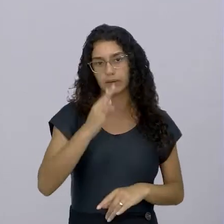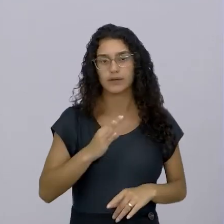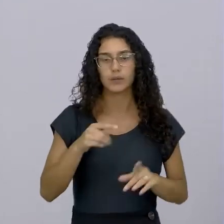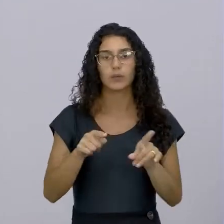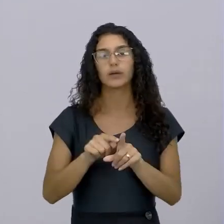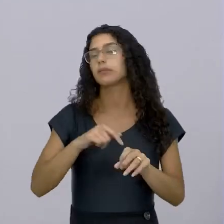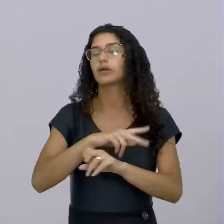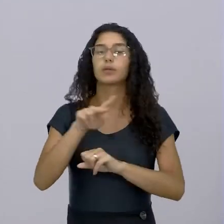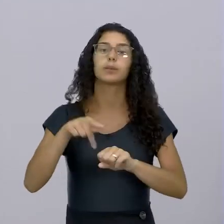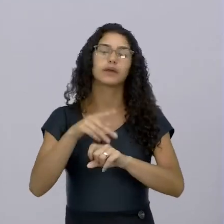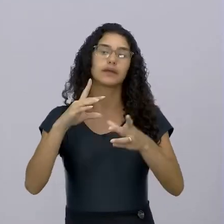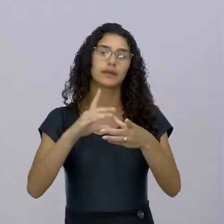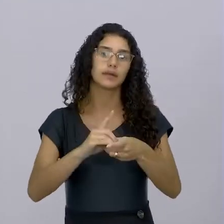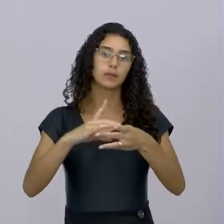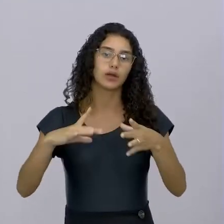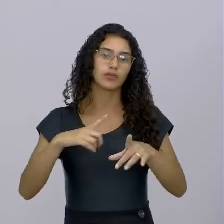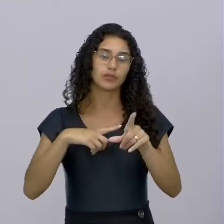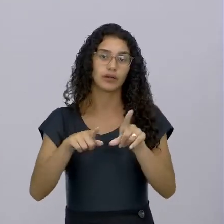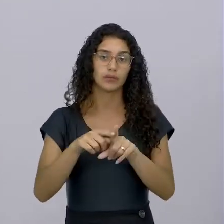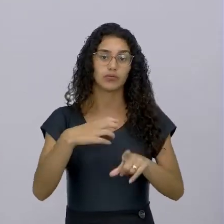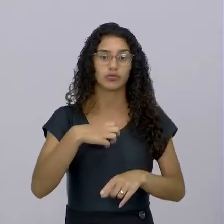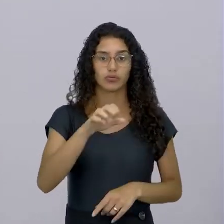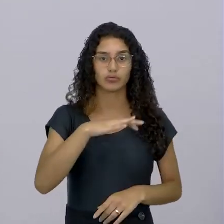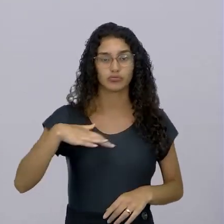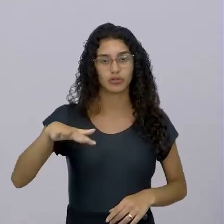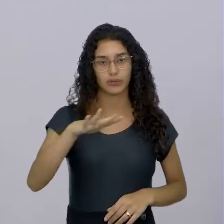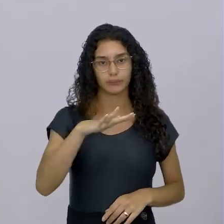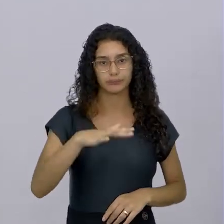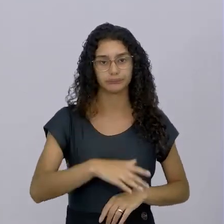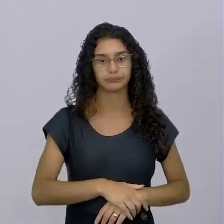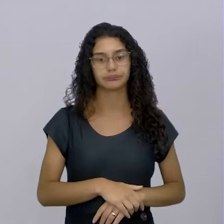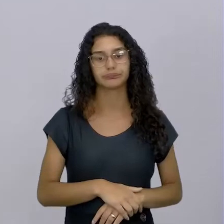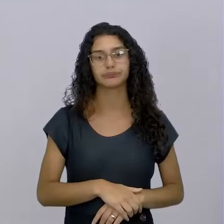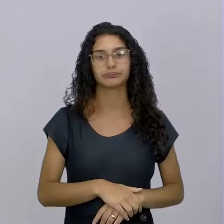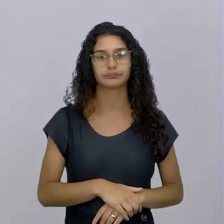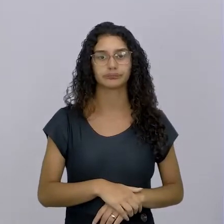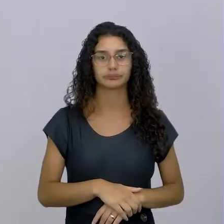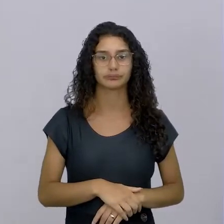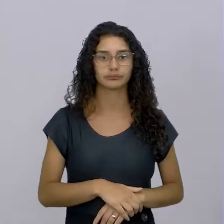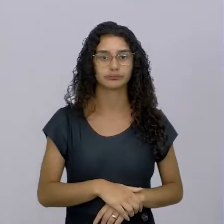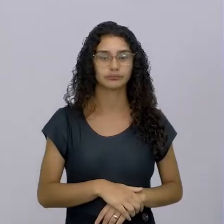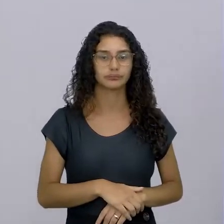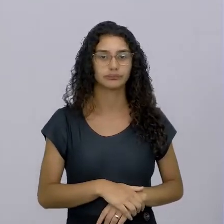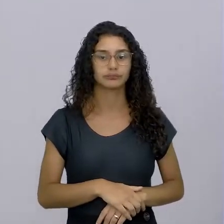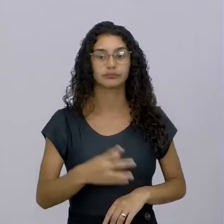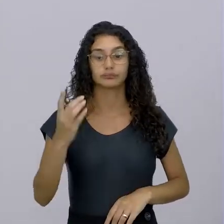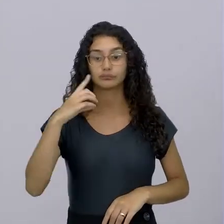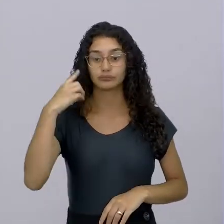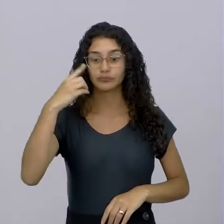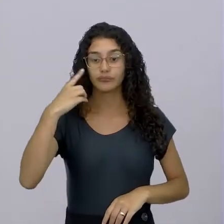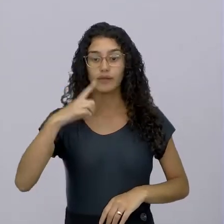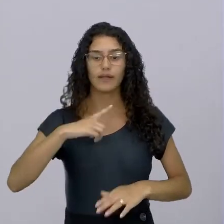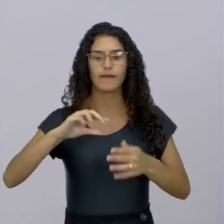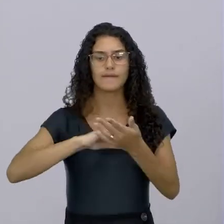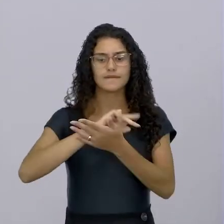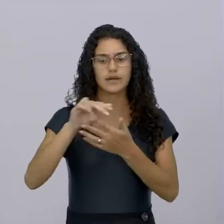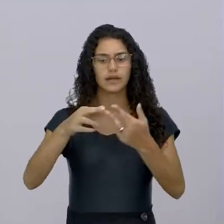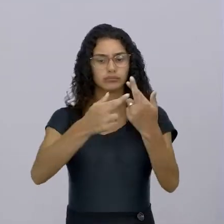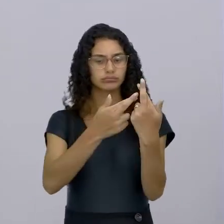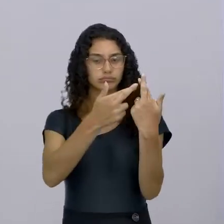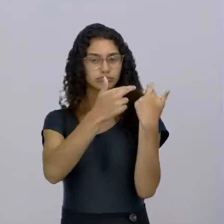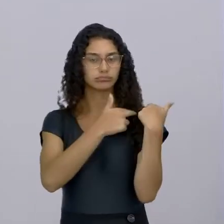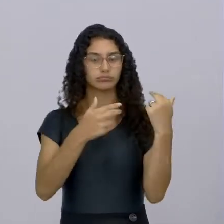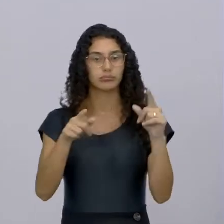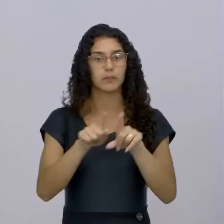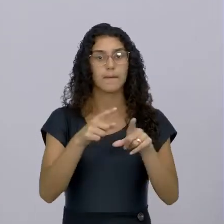nos países democráticos de forma geral, tá certo? Então, os deputados eles têm uma imensa